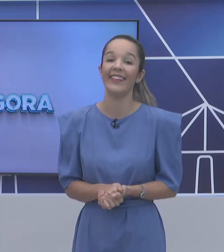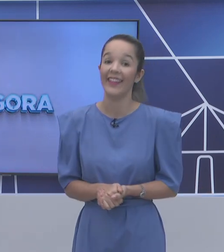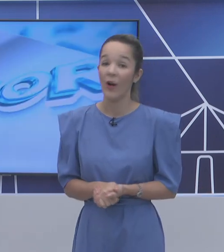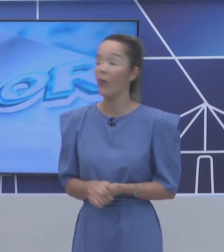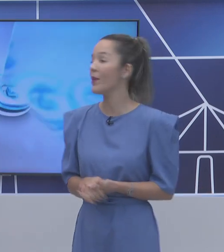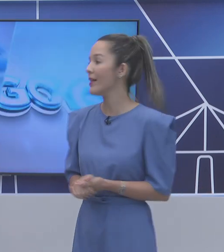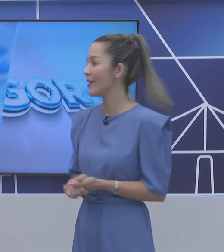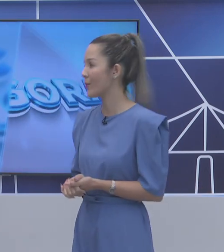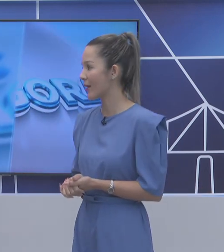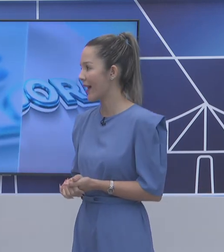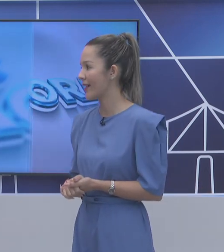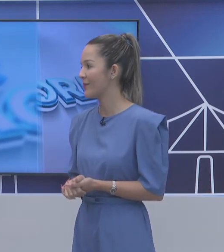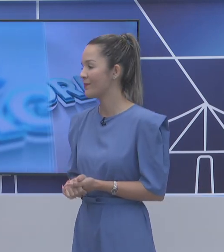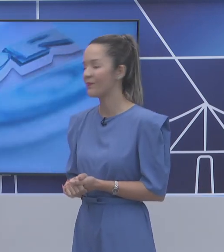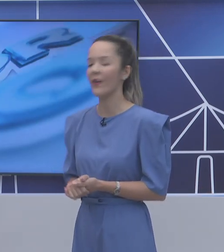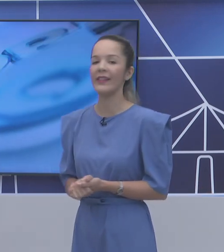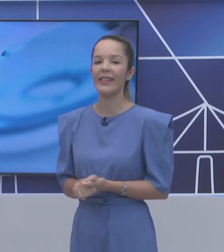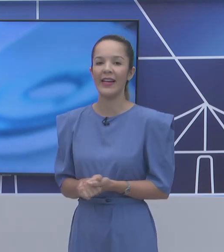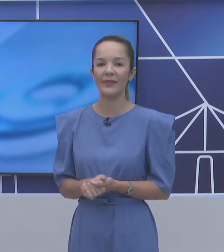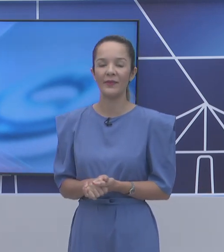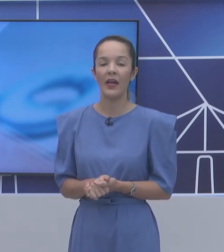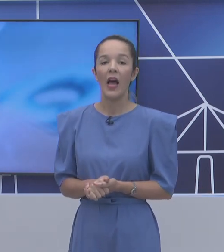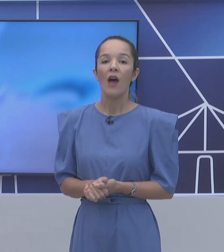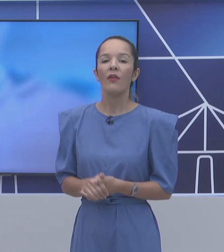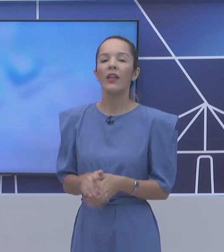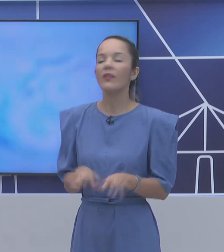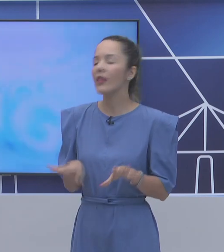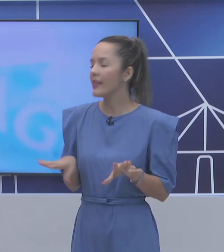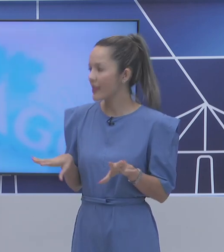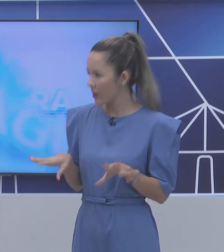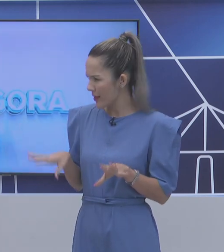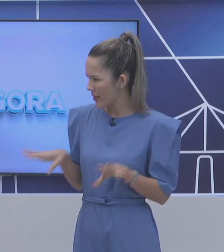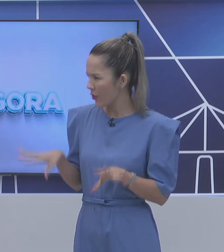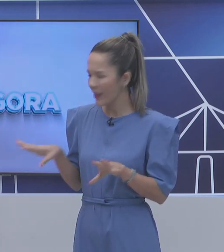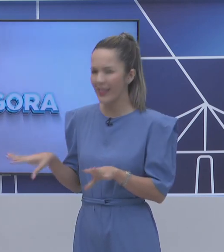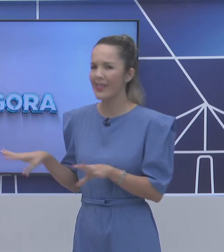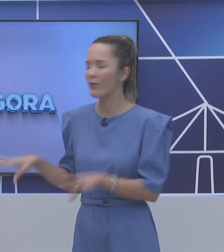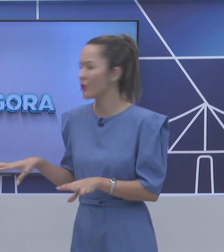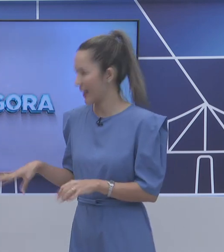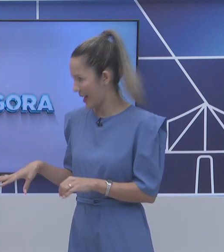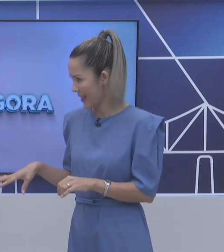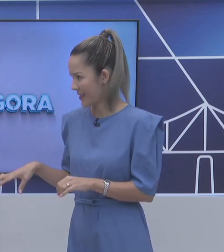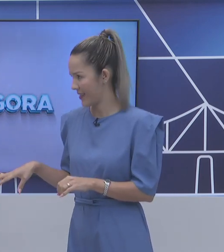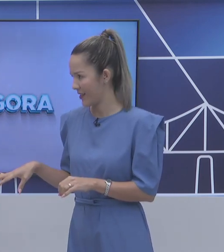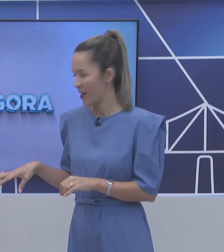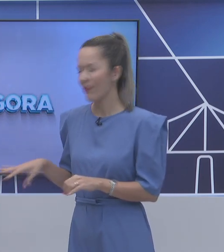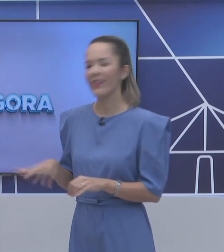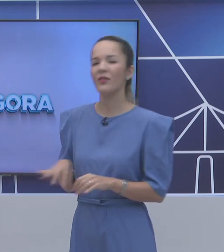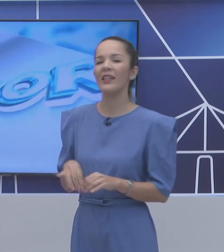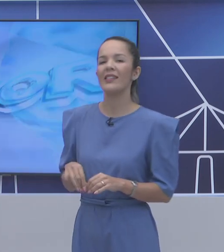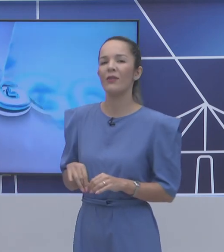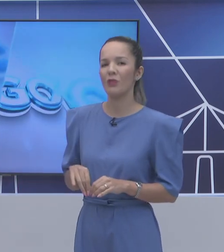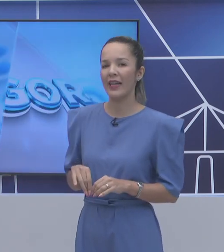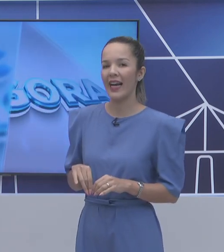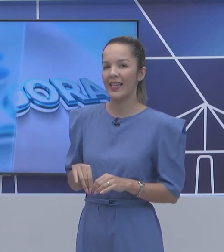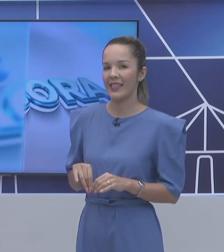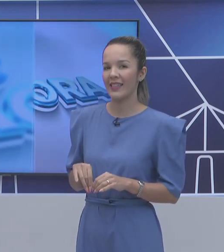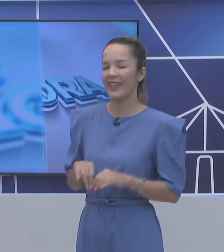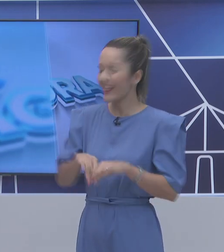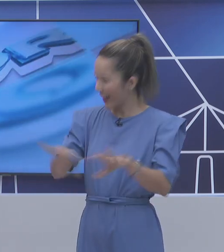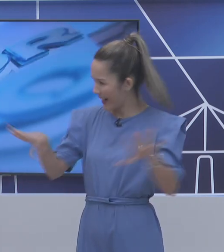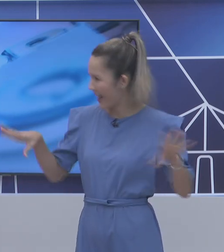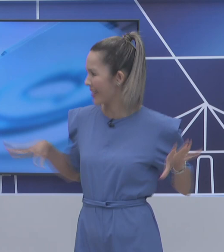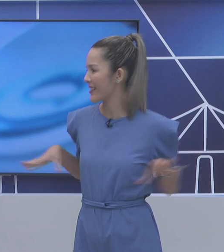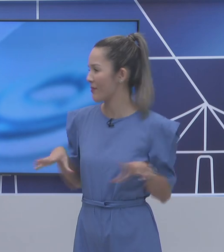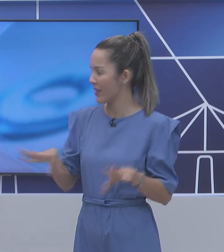casa, viu? O e mínimo, vai ficar famoso, né? Pois vai ficar é. Falando em lição, você falou em lição de casa? Falando em lição de casa,